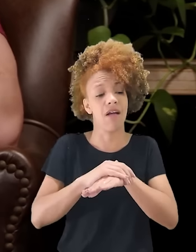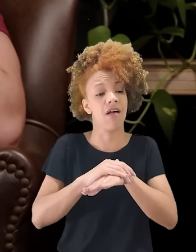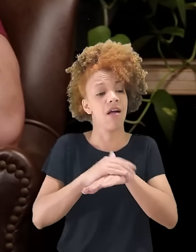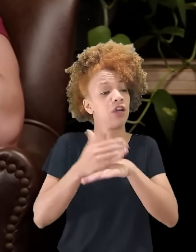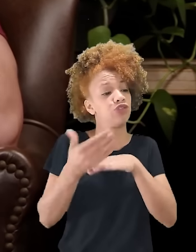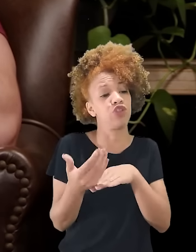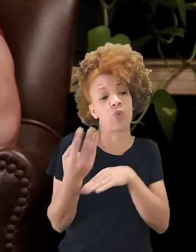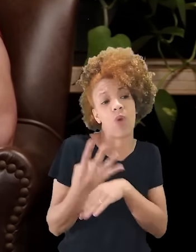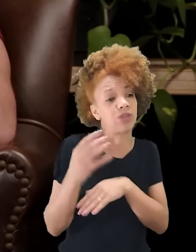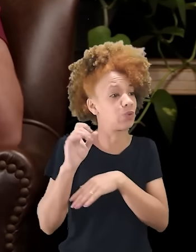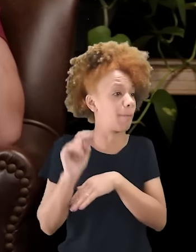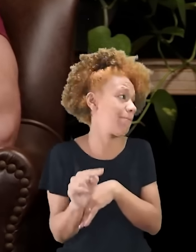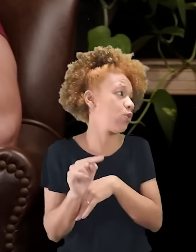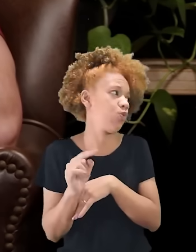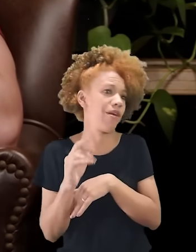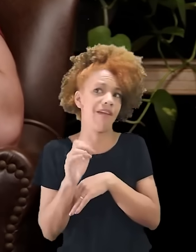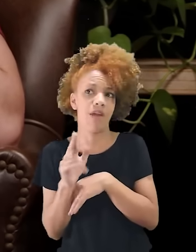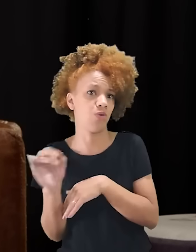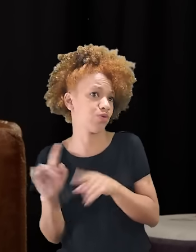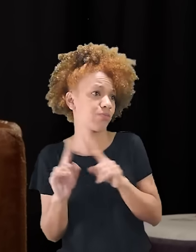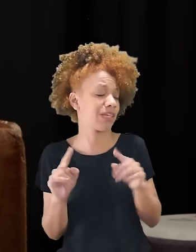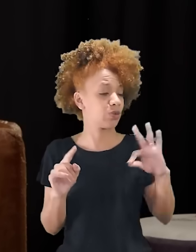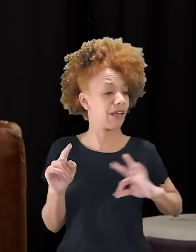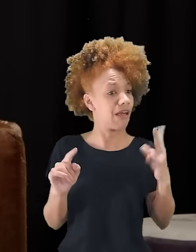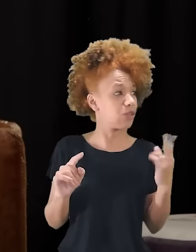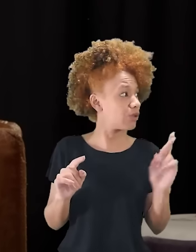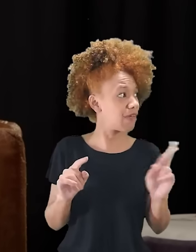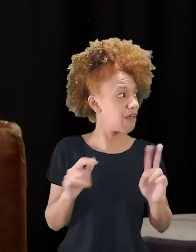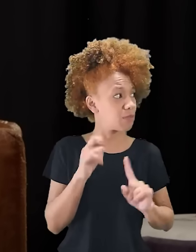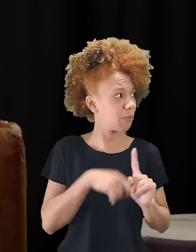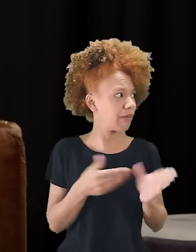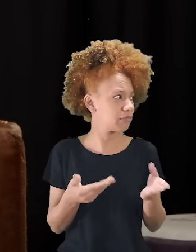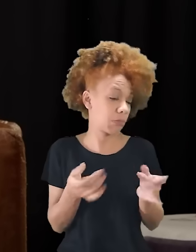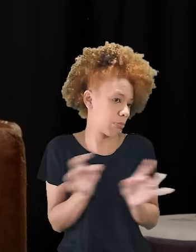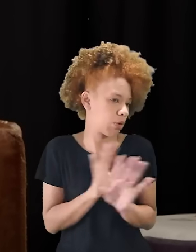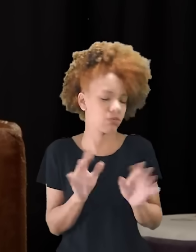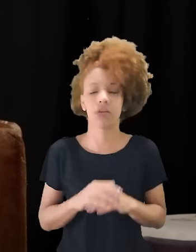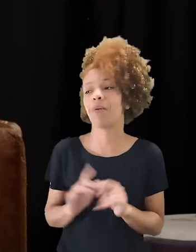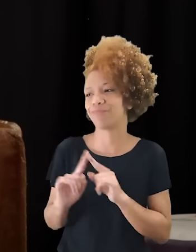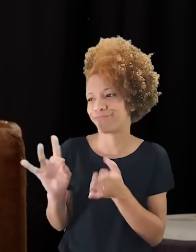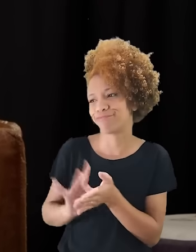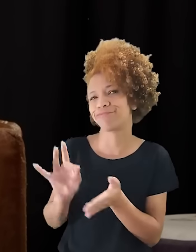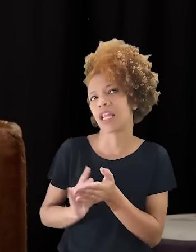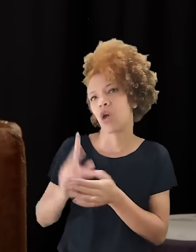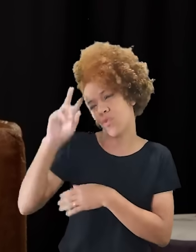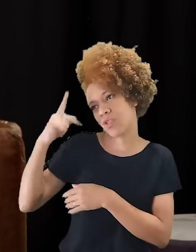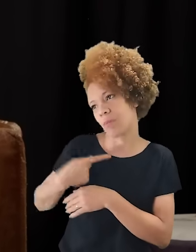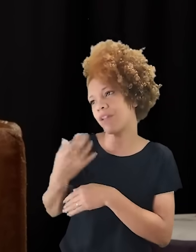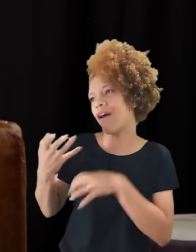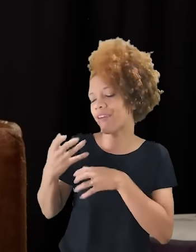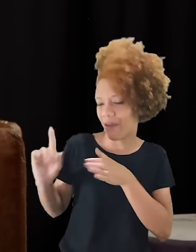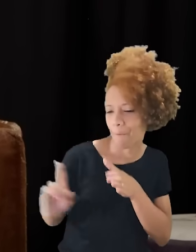€ sendo que ela ganha R 2.000 por mês S de vida né Pronto Na verdade eu acredito muito que o ser humano ele quer fazer parte de